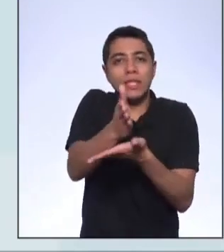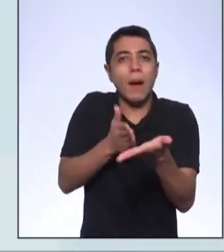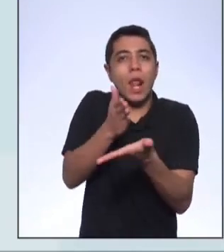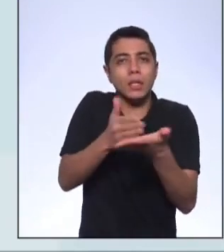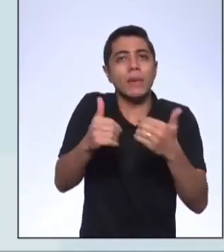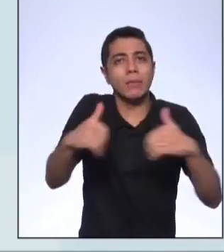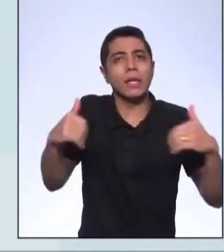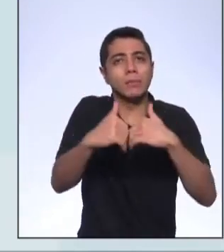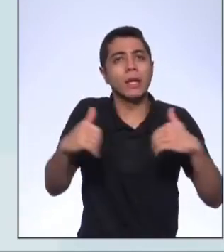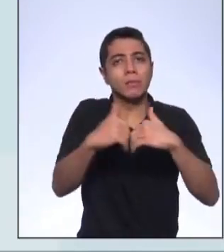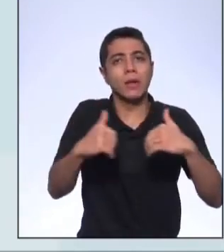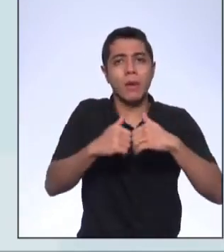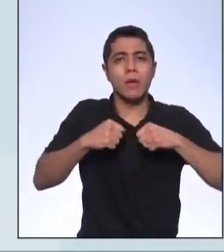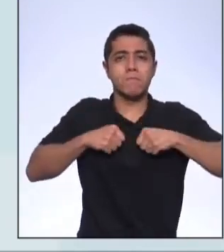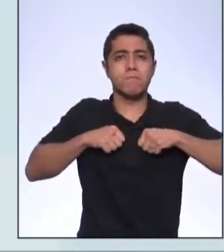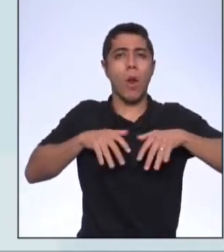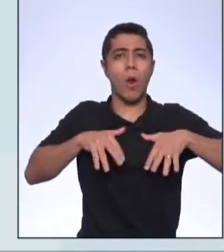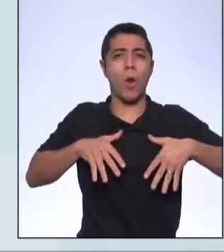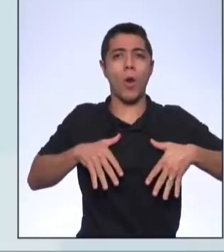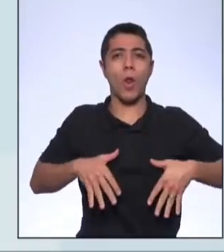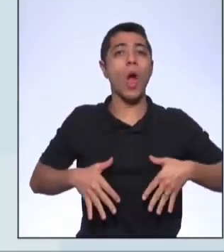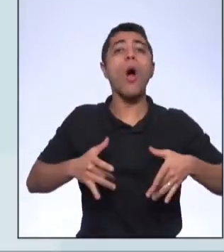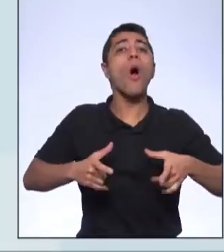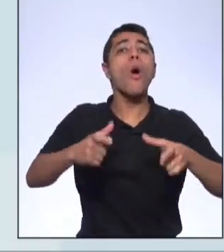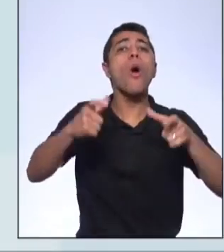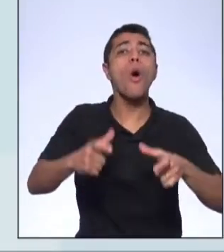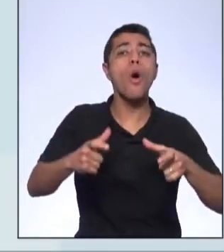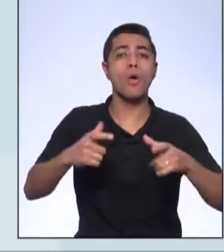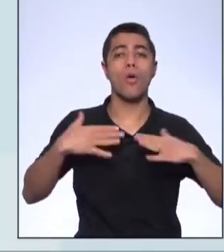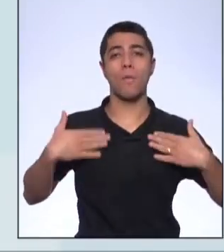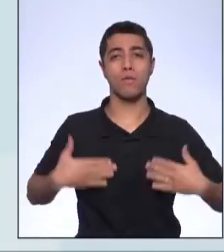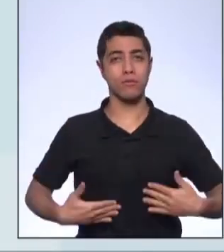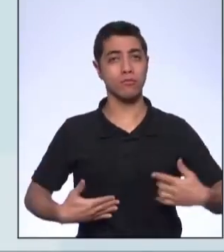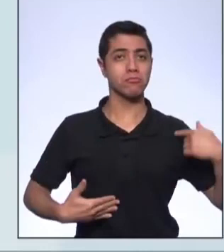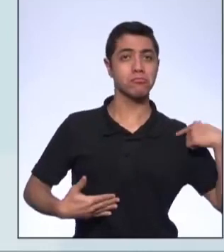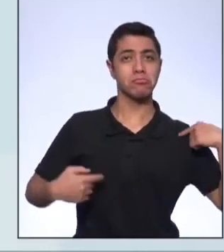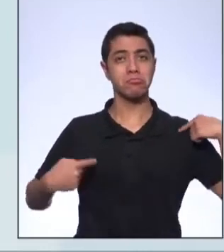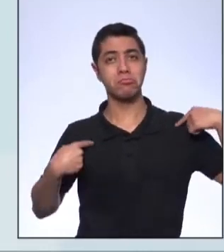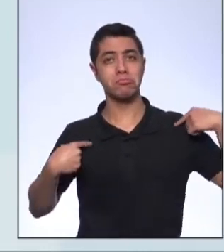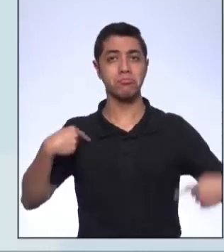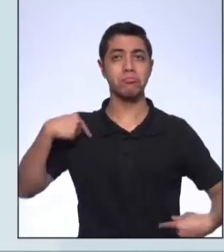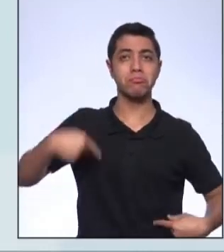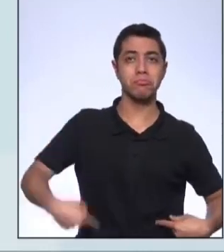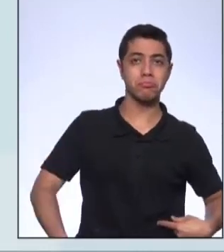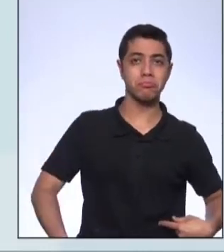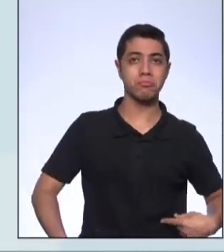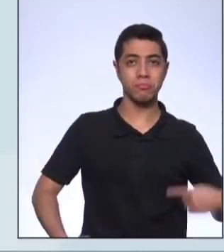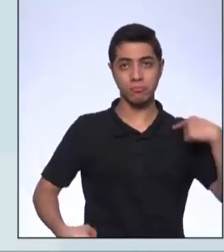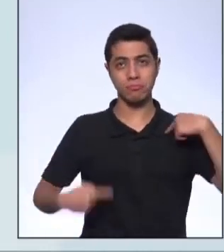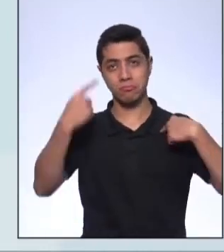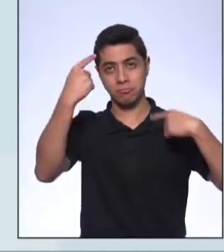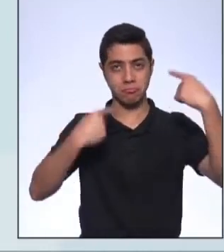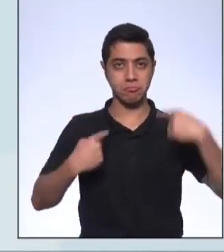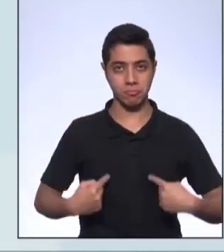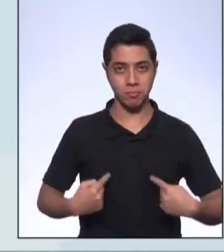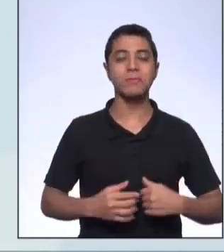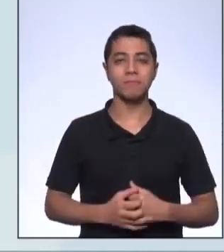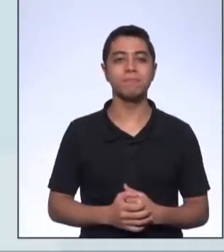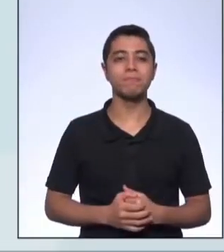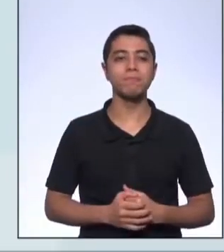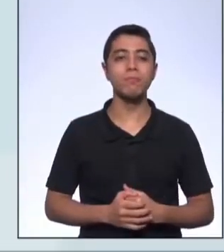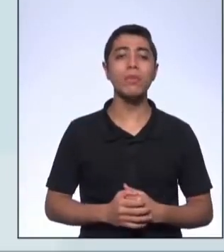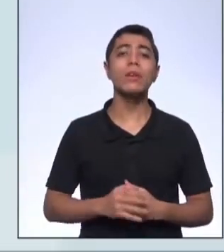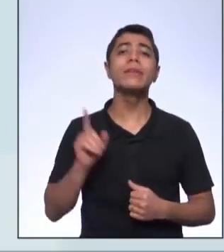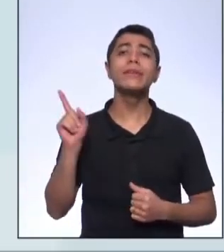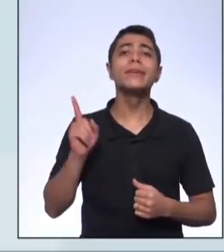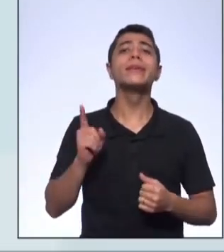corpo. Certo? Então, nós temos aqui, olha, os 3 estágios de carcinogênese. O estágio da iniciação. Nesse